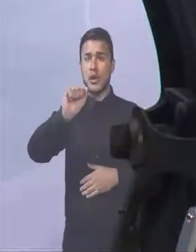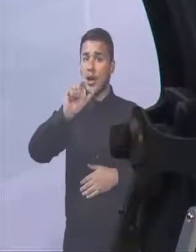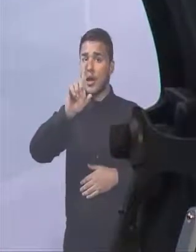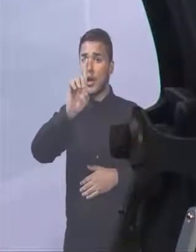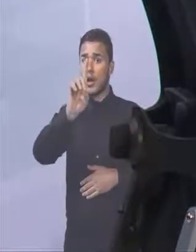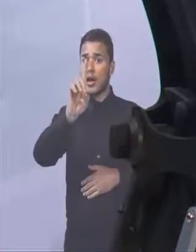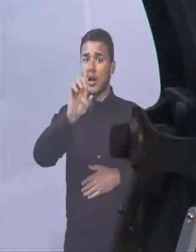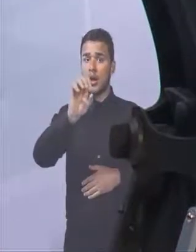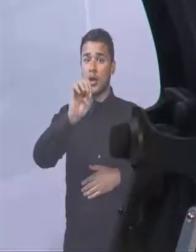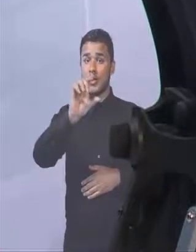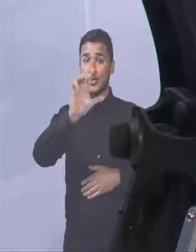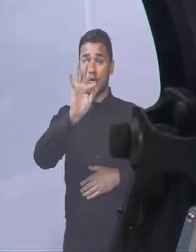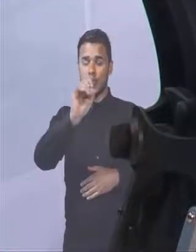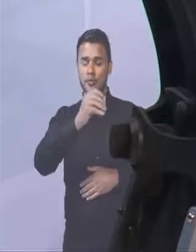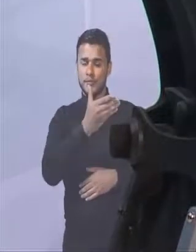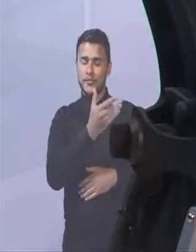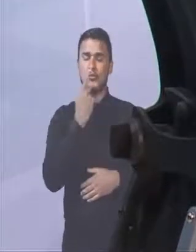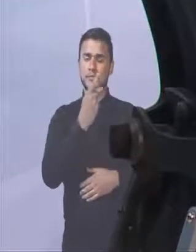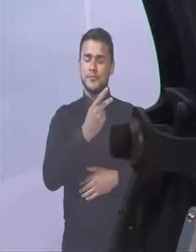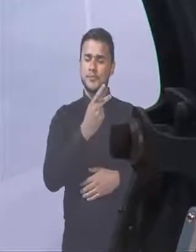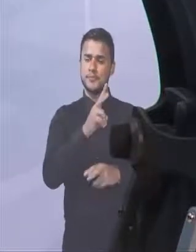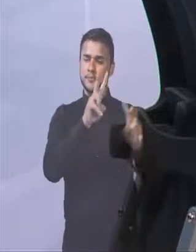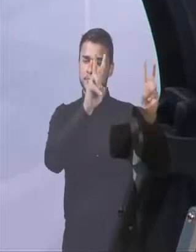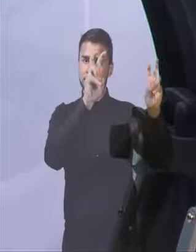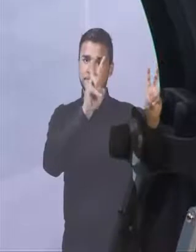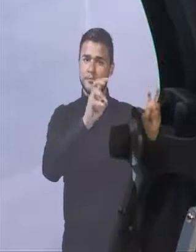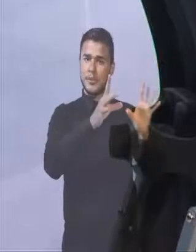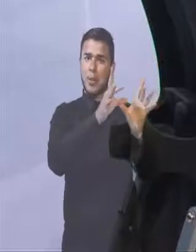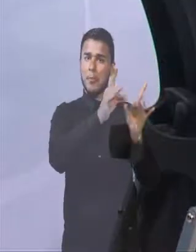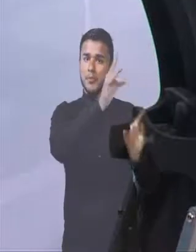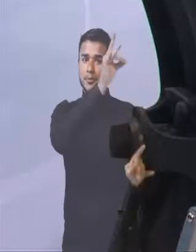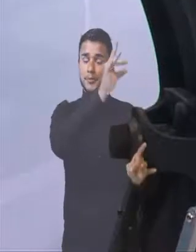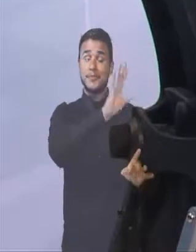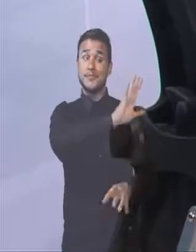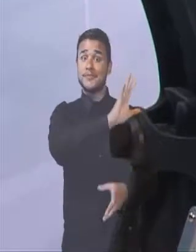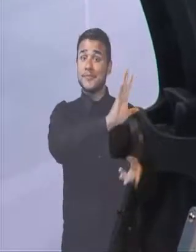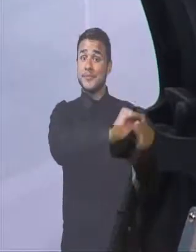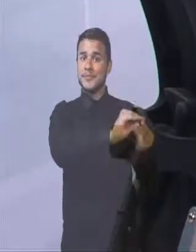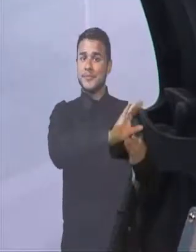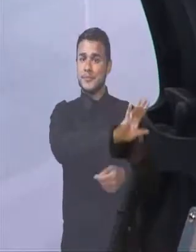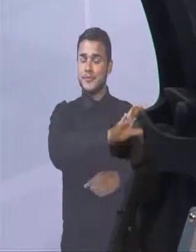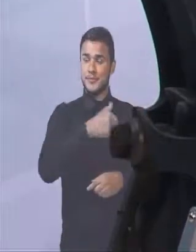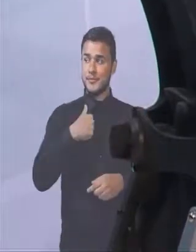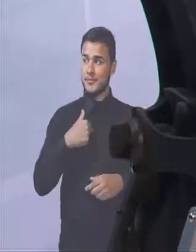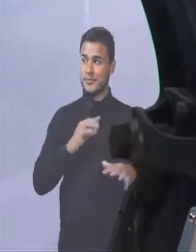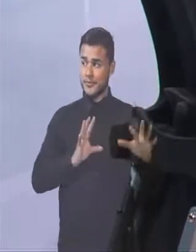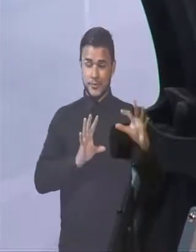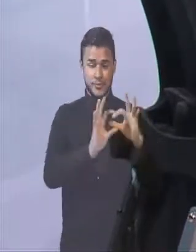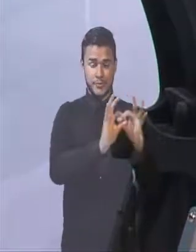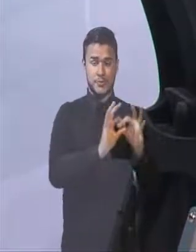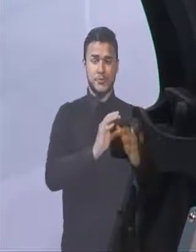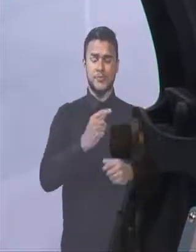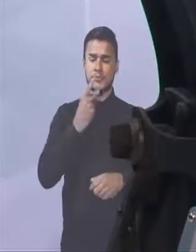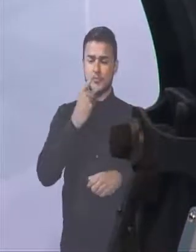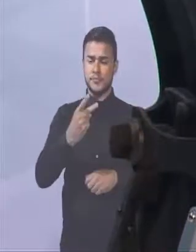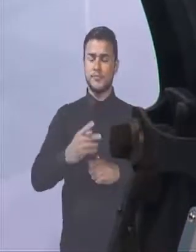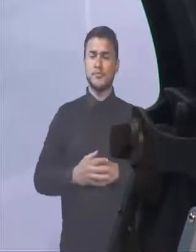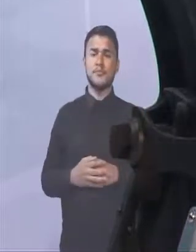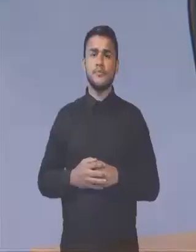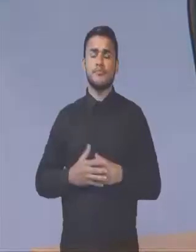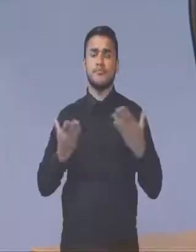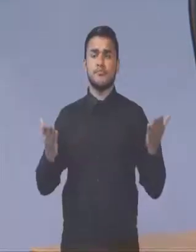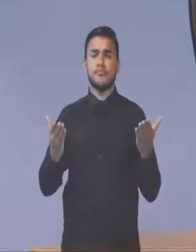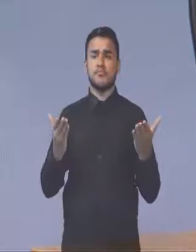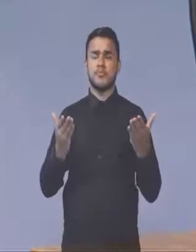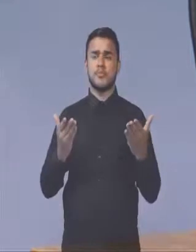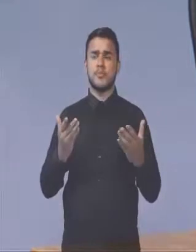um leque enorme, né? Se tivesse mais tempo, teria enlarguecido ainda mais. E não vai dar conta tempo para a gente dar conta disso tudo. Então, eu